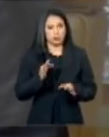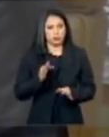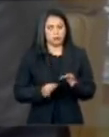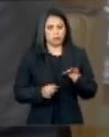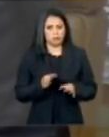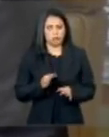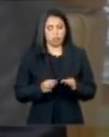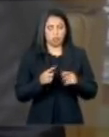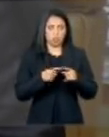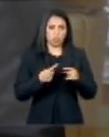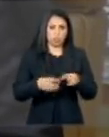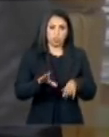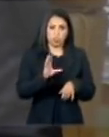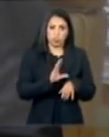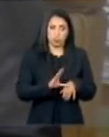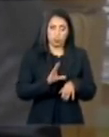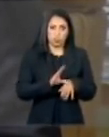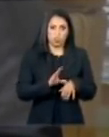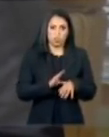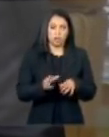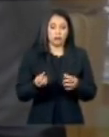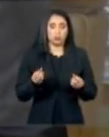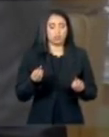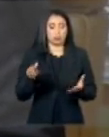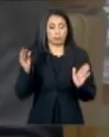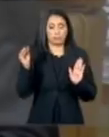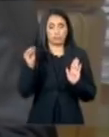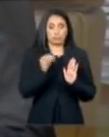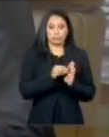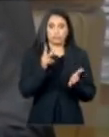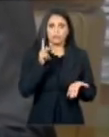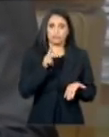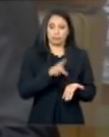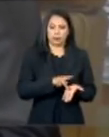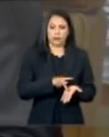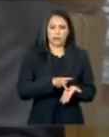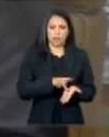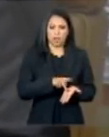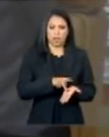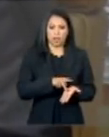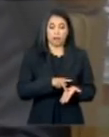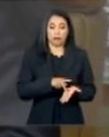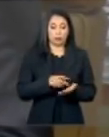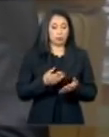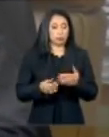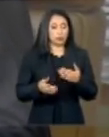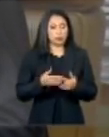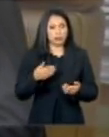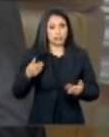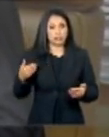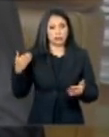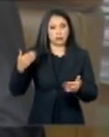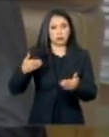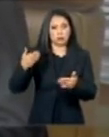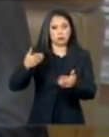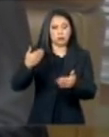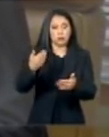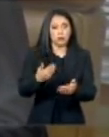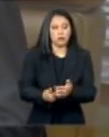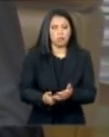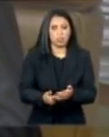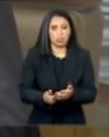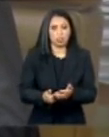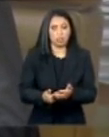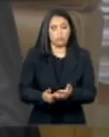velas insuscetível de convalidação qualquer que tenha sido o lapso de tempo já decorrido a